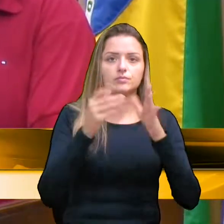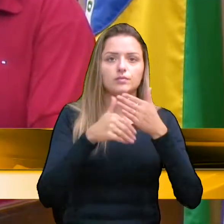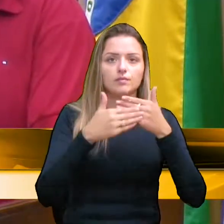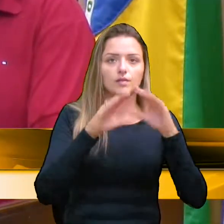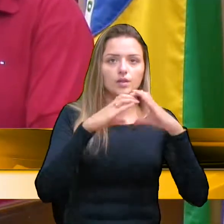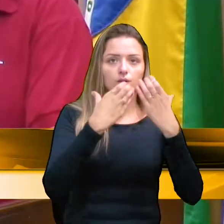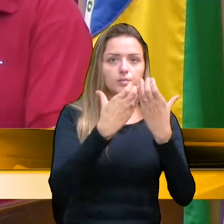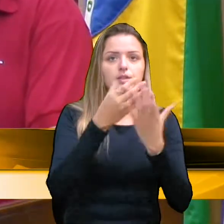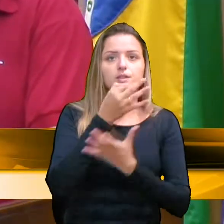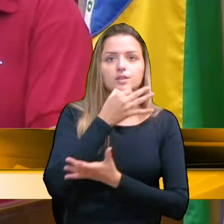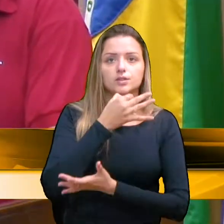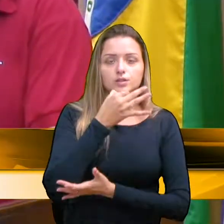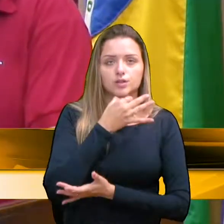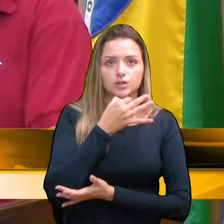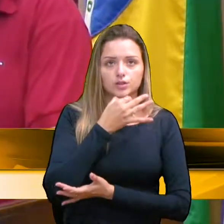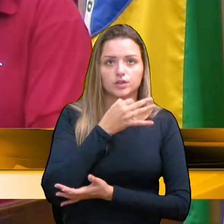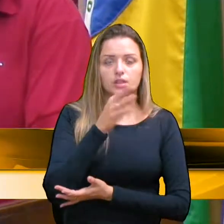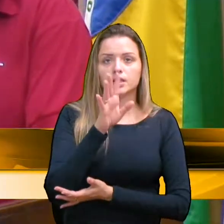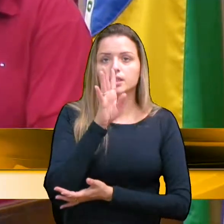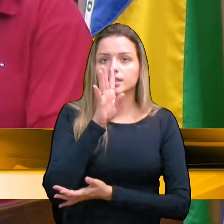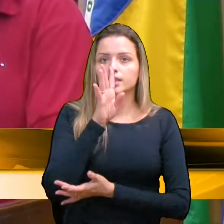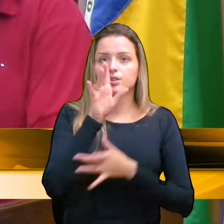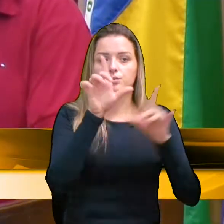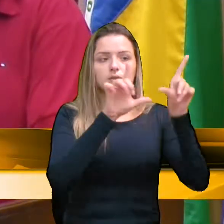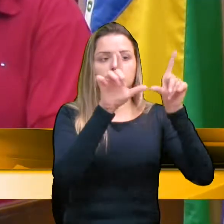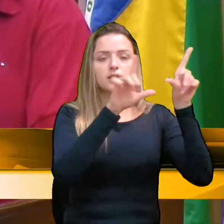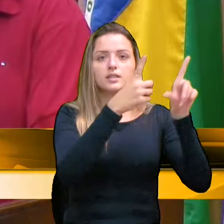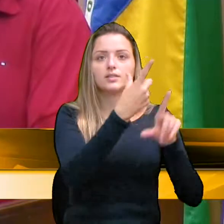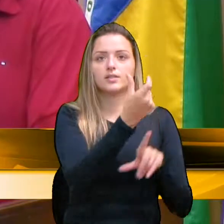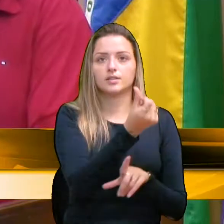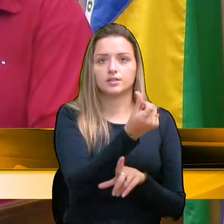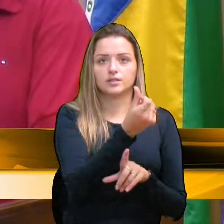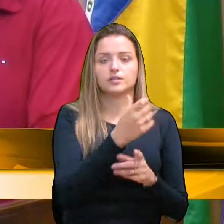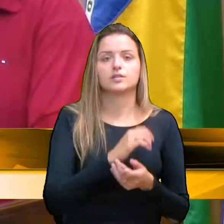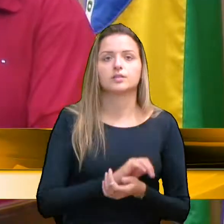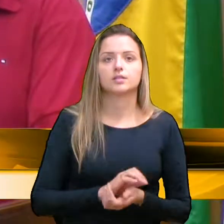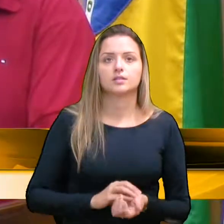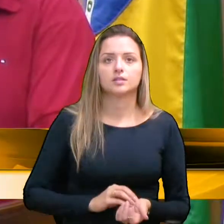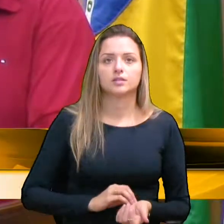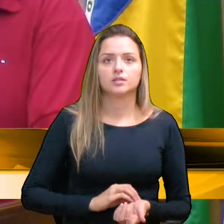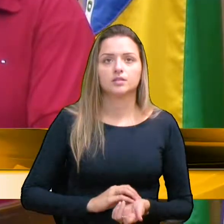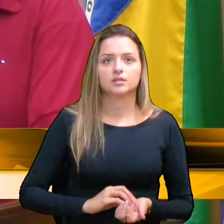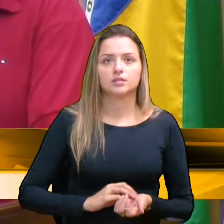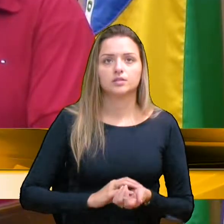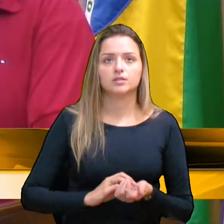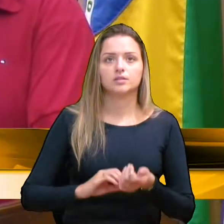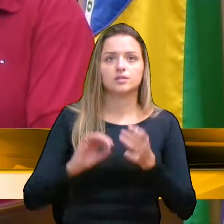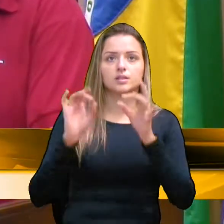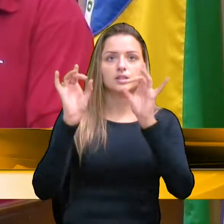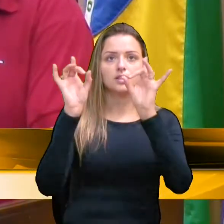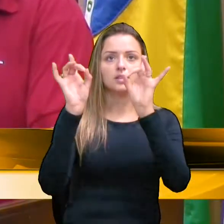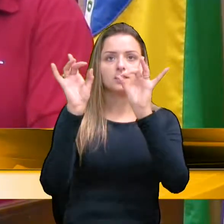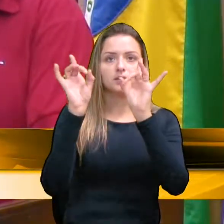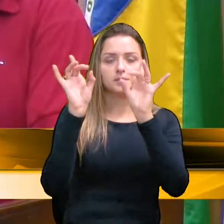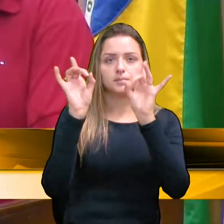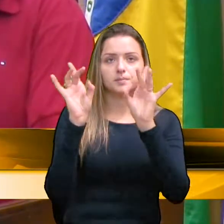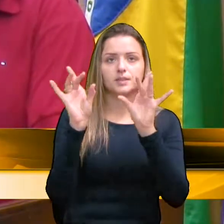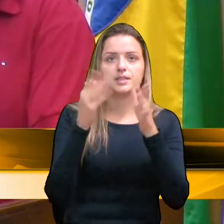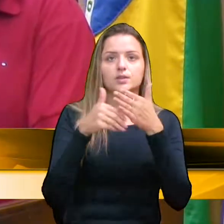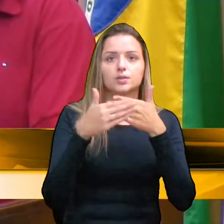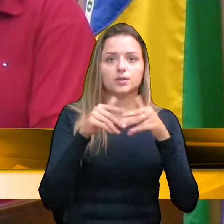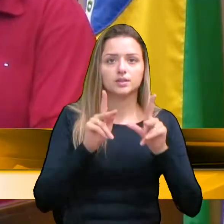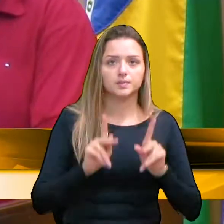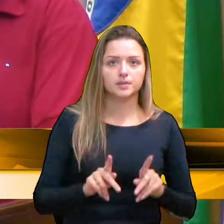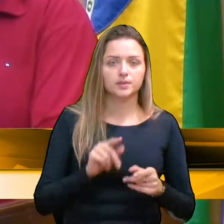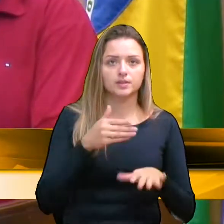que está aqui presente, que nos assiste pelo canal 16. Em especial aos meus amigos esportistas e